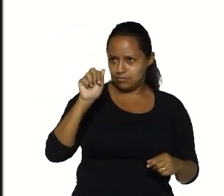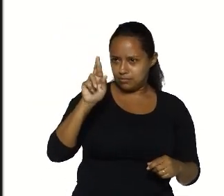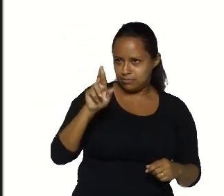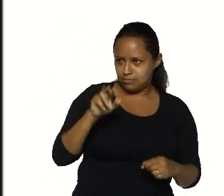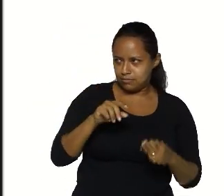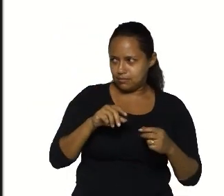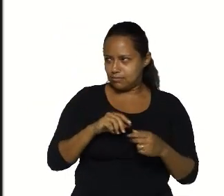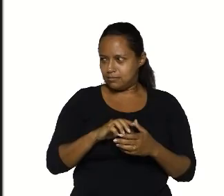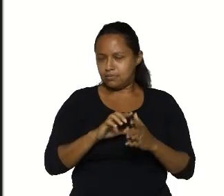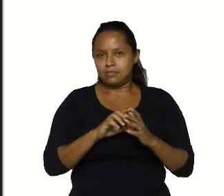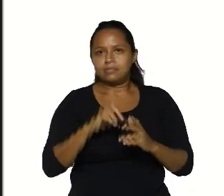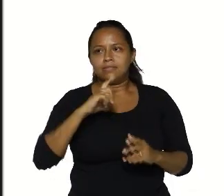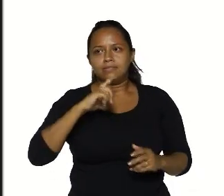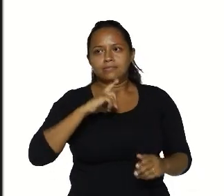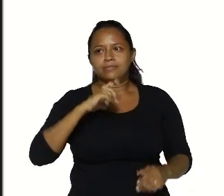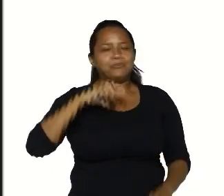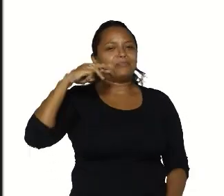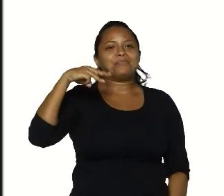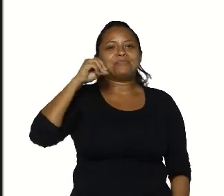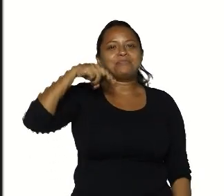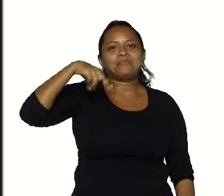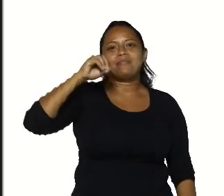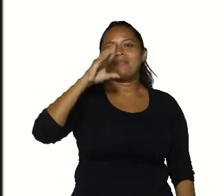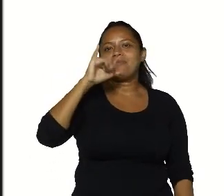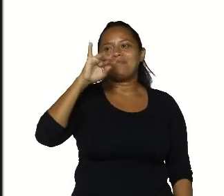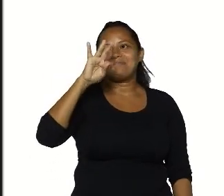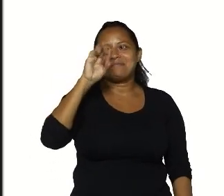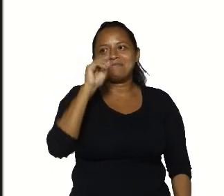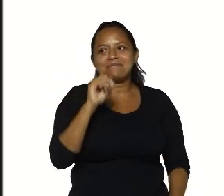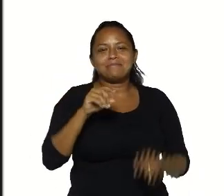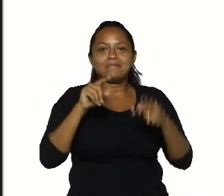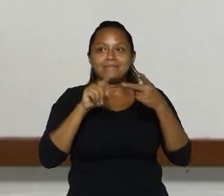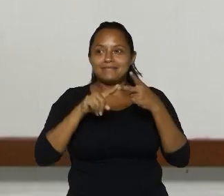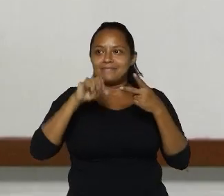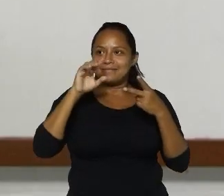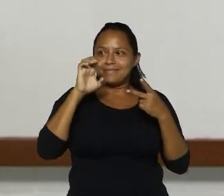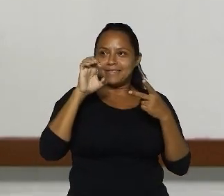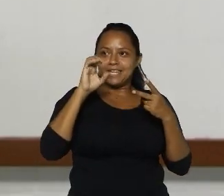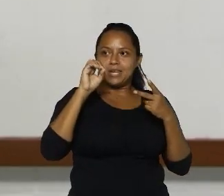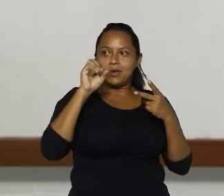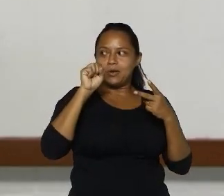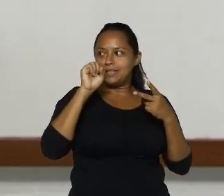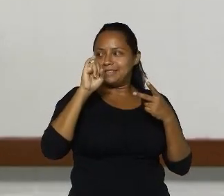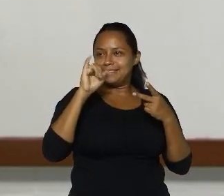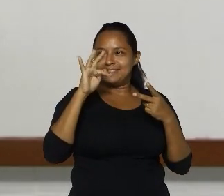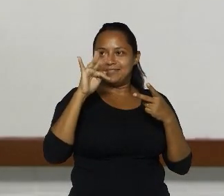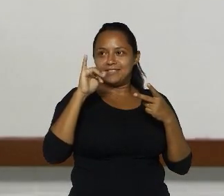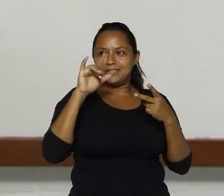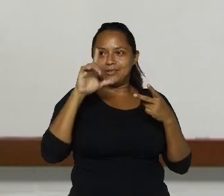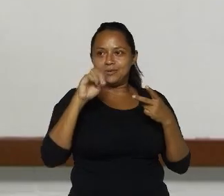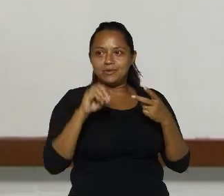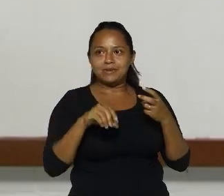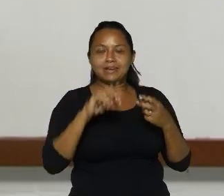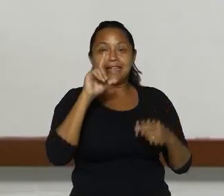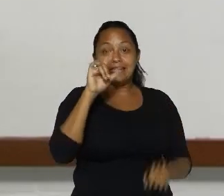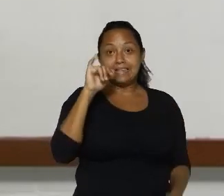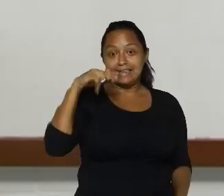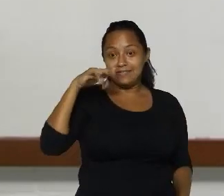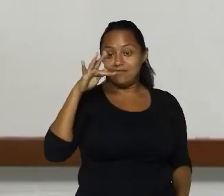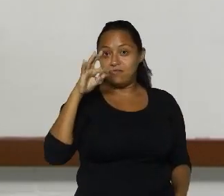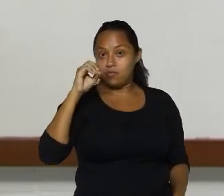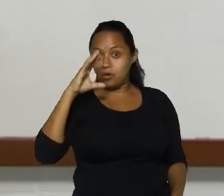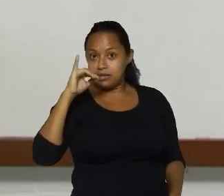canto é eosinófilo, e essas três células aqui de baixo, os linfócitos, neutrófilos e